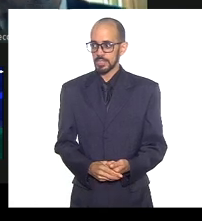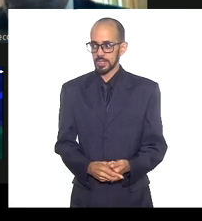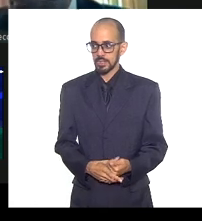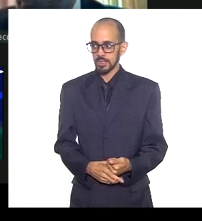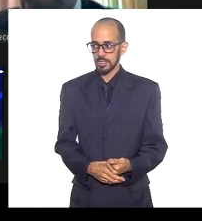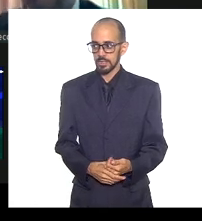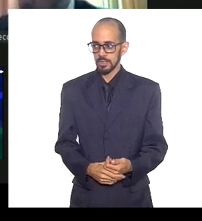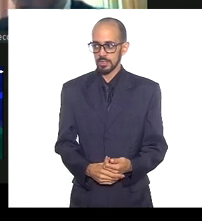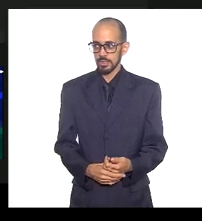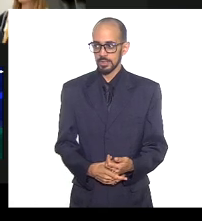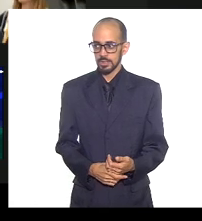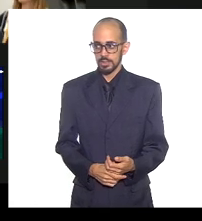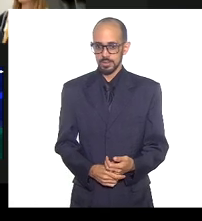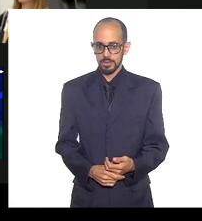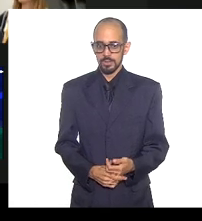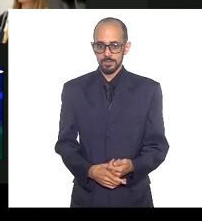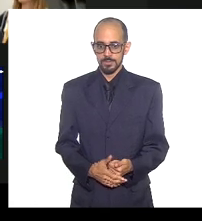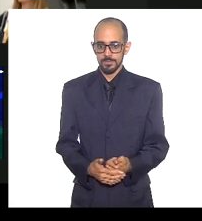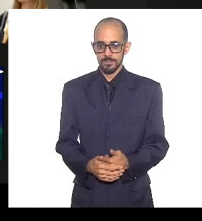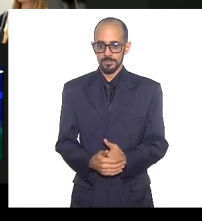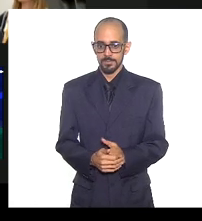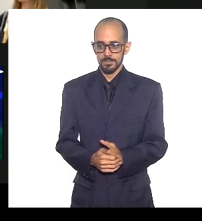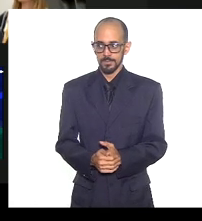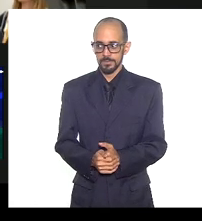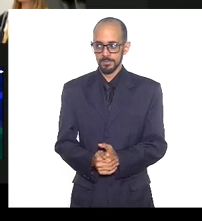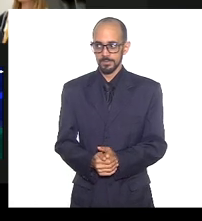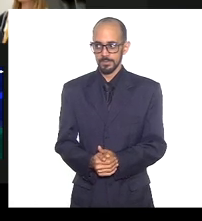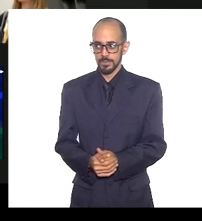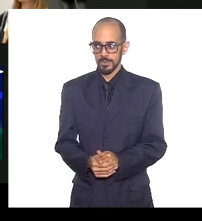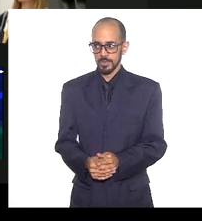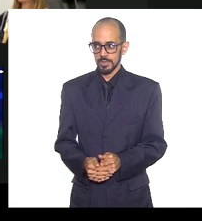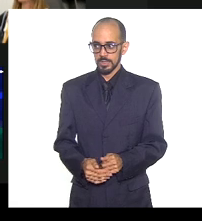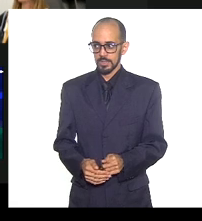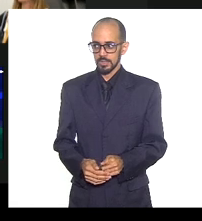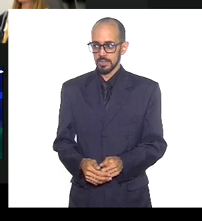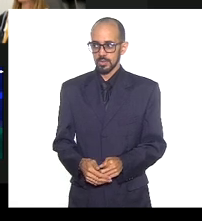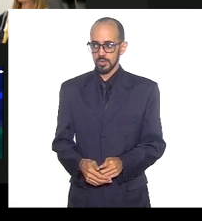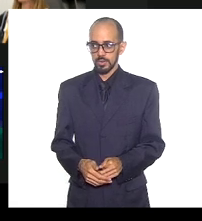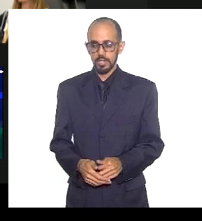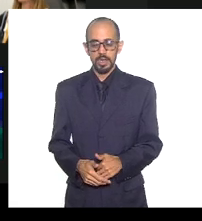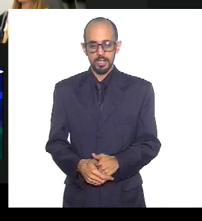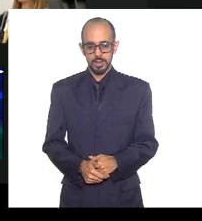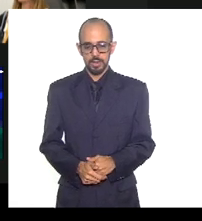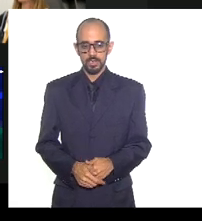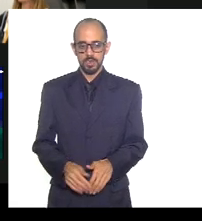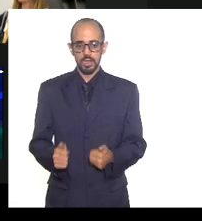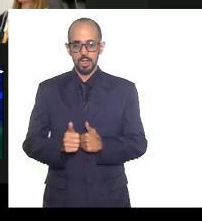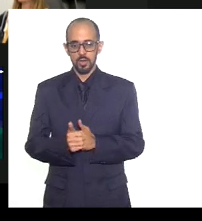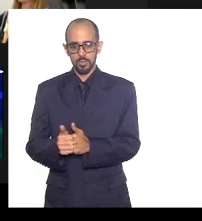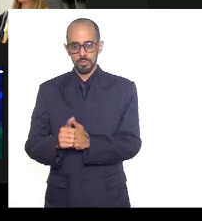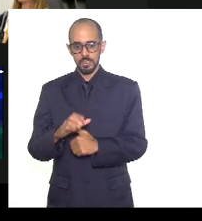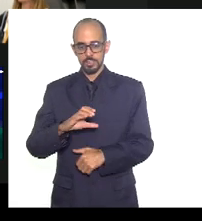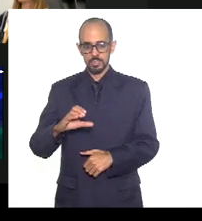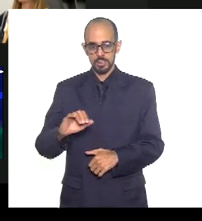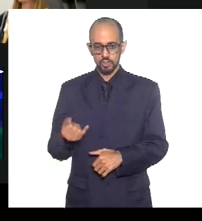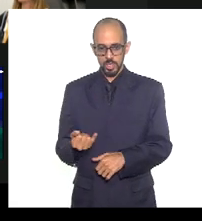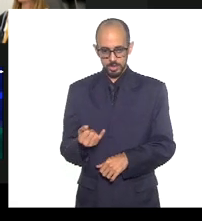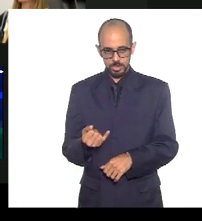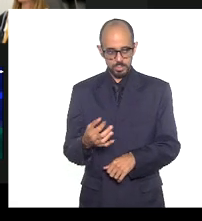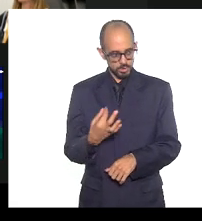Eurico Perdi o sinal aqui peraí Acompanha o CCJ Eurico Sim mas